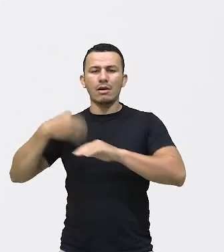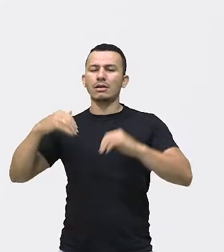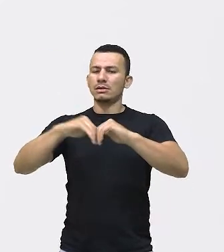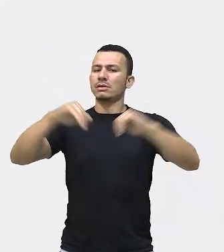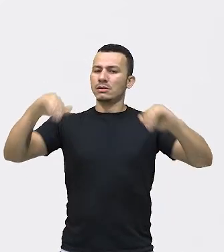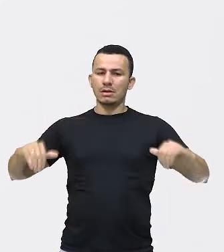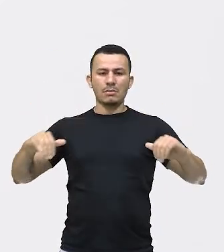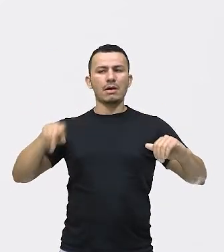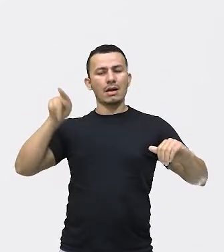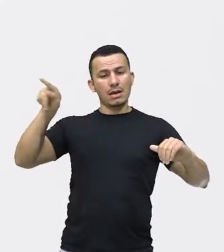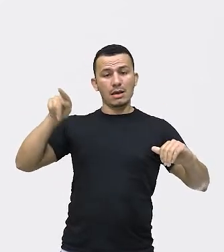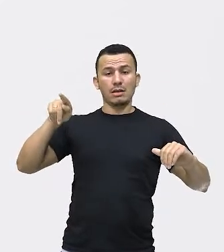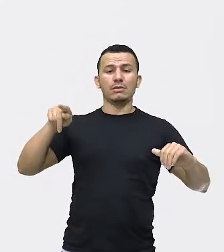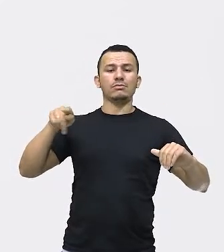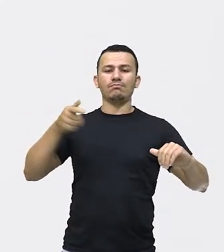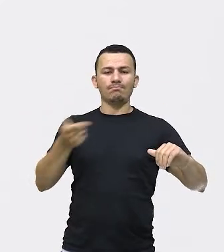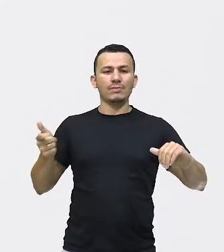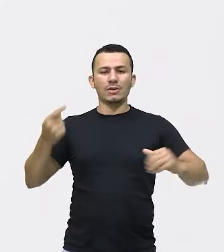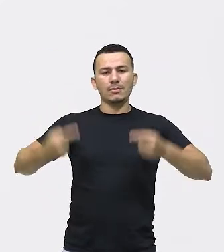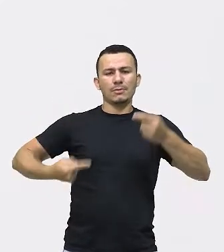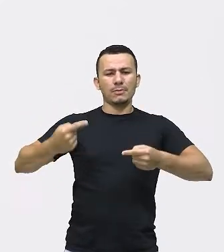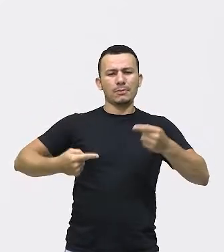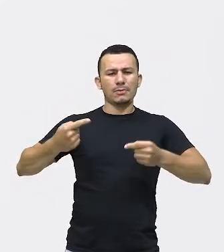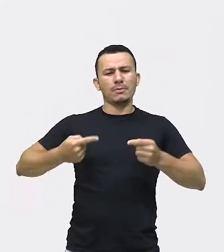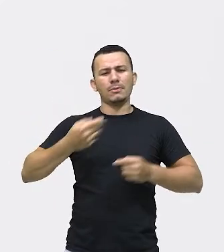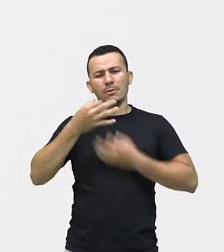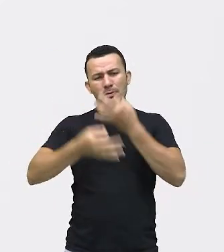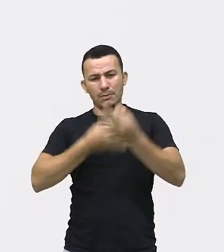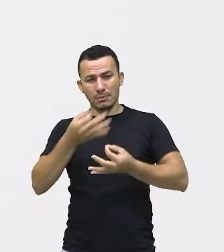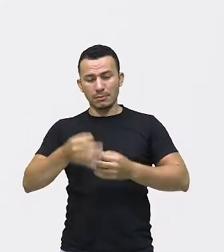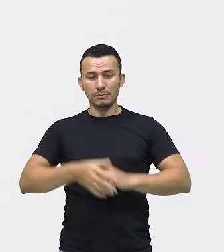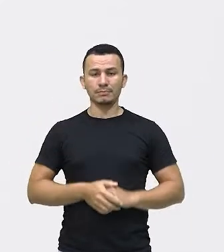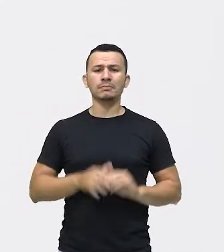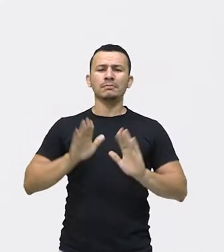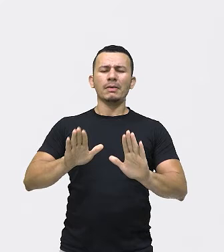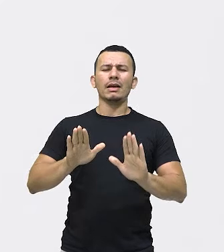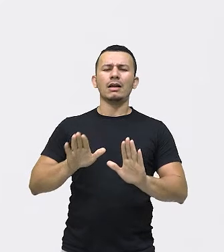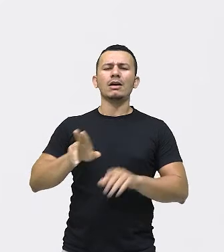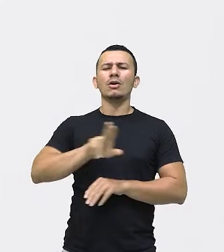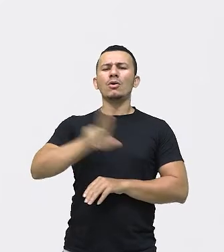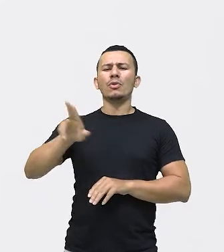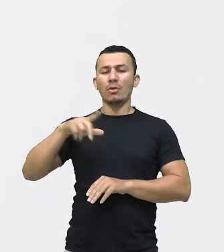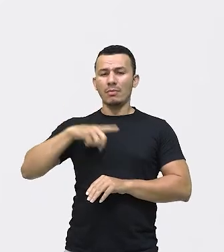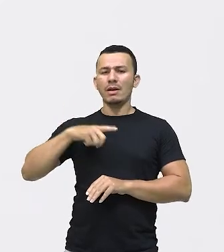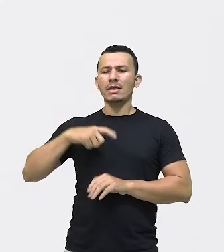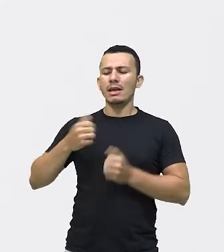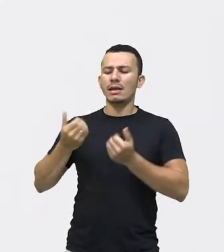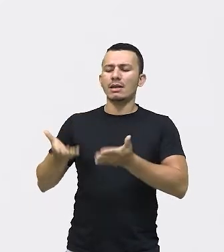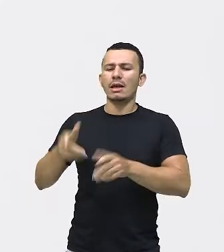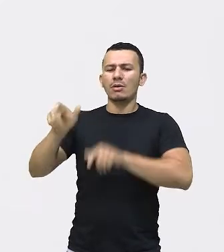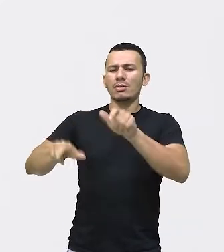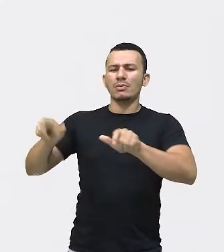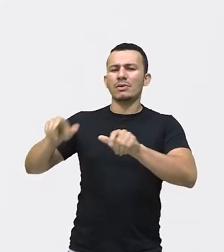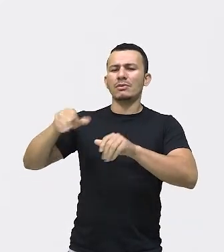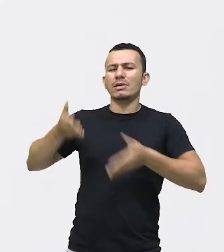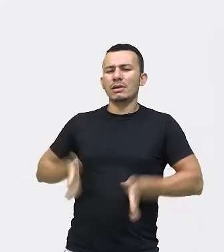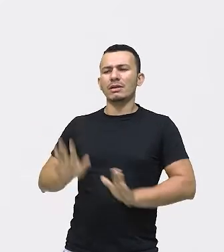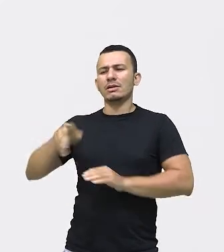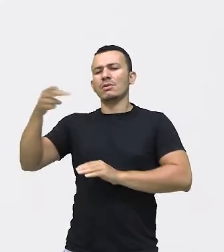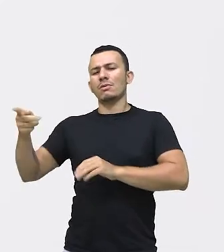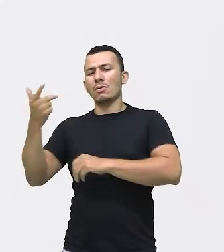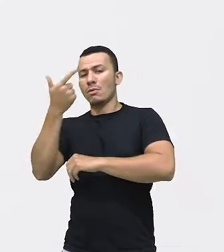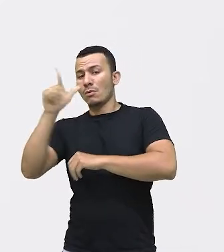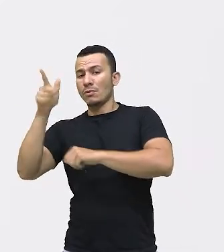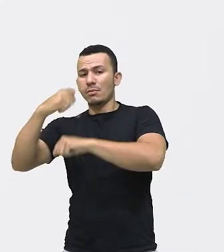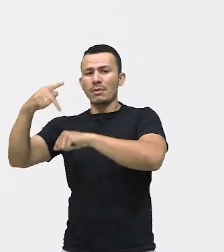excluídos dessa participação política. O nome dado a esses estrangeiros em Atenas era... Então,